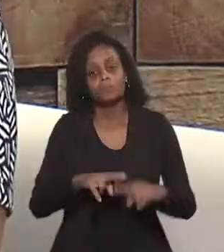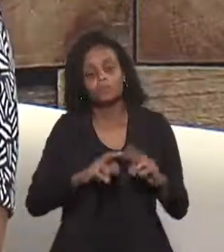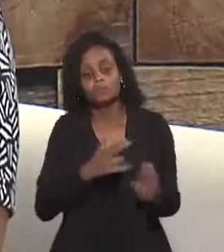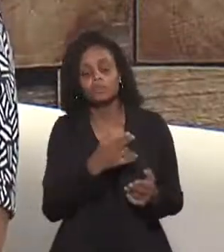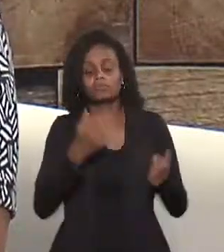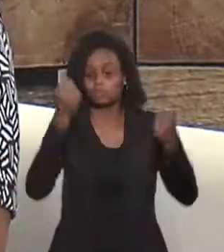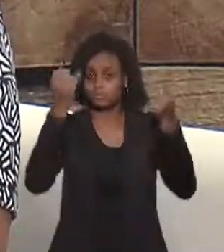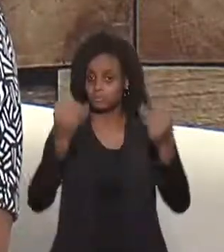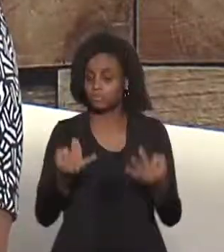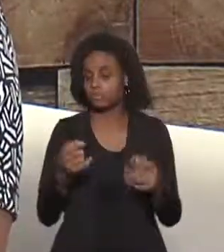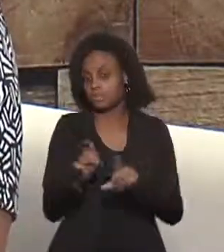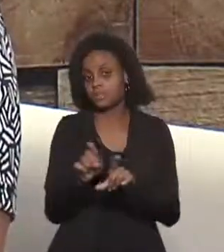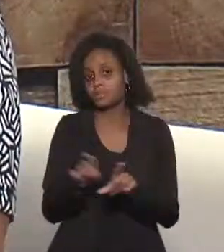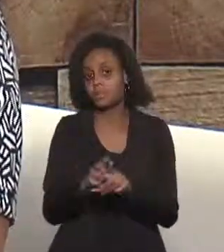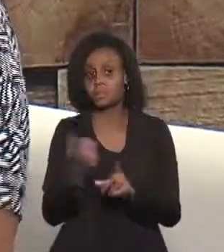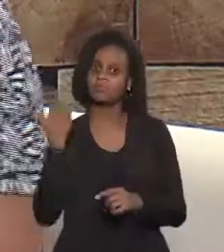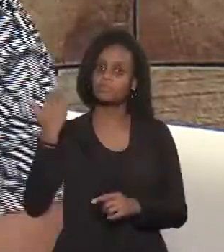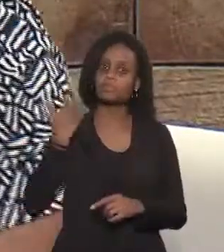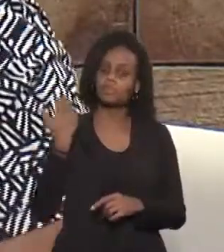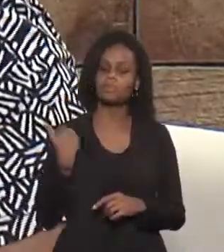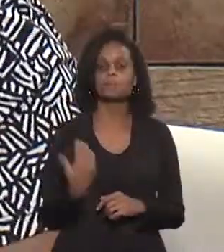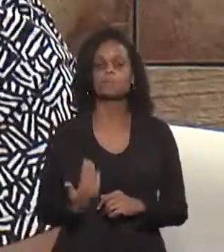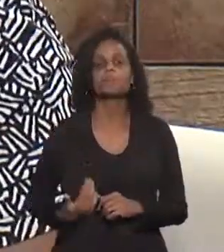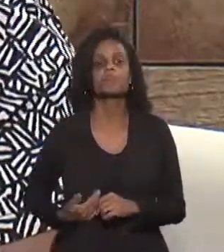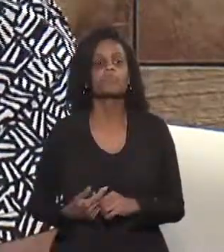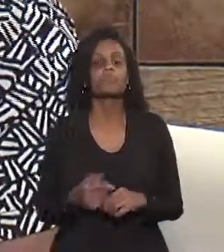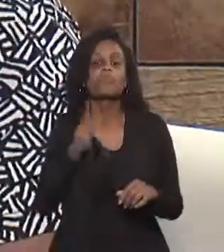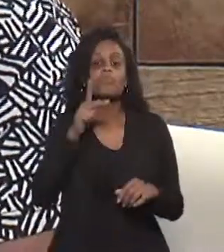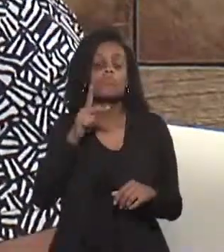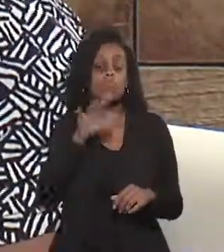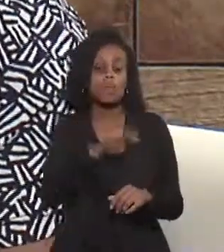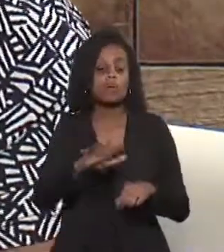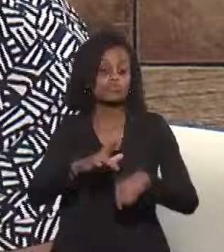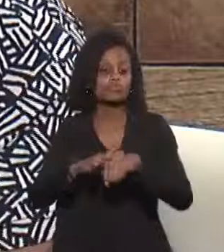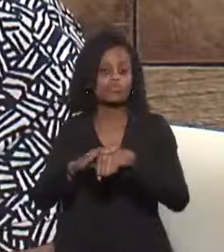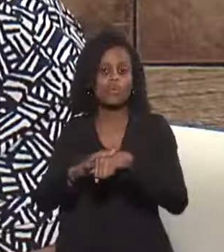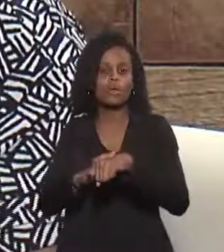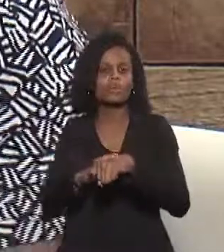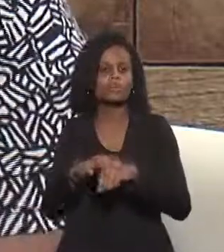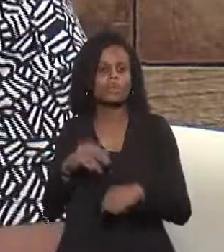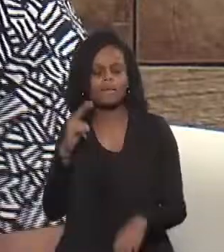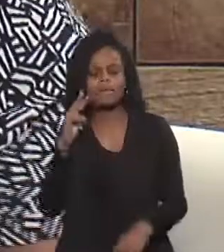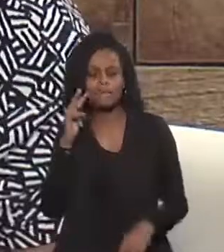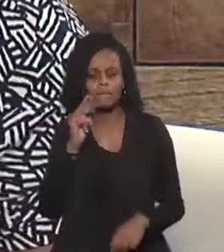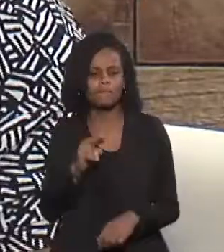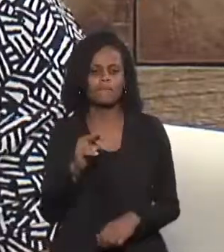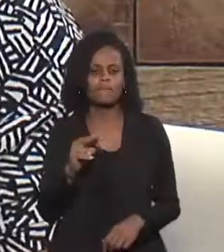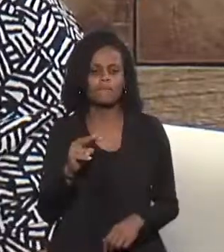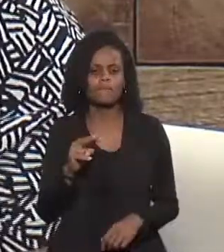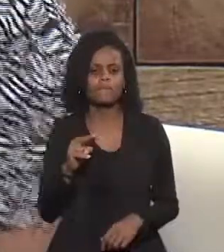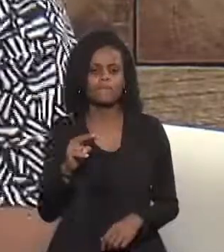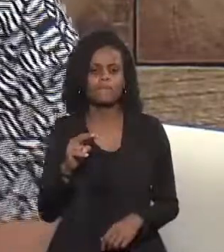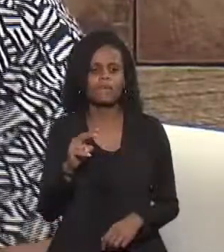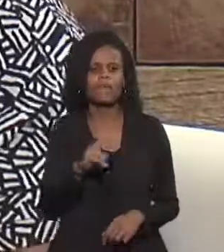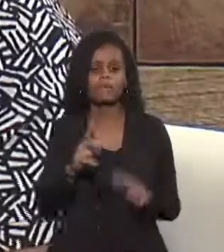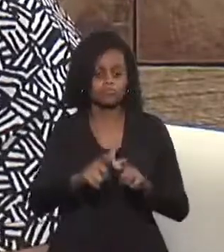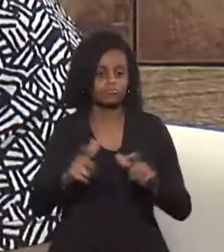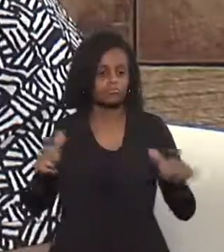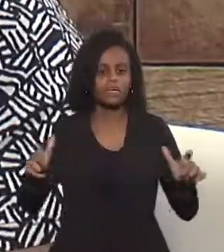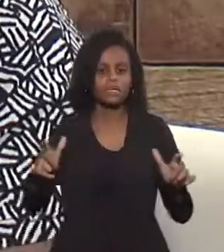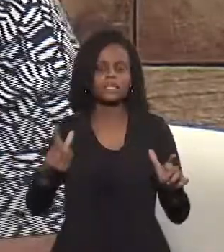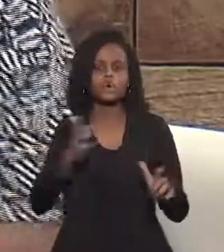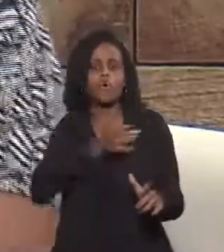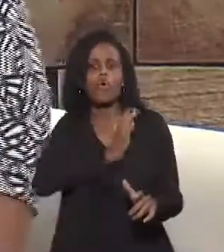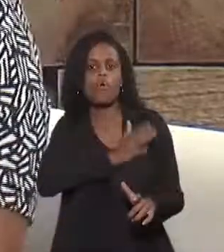senhora conta, inclusive, que antigamente os pacientes eram vistos de uma maneira mais